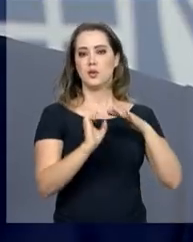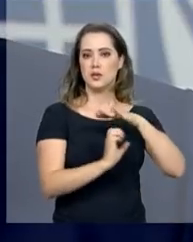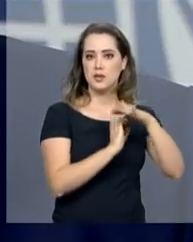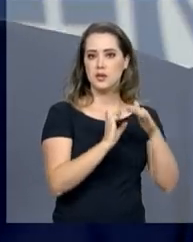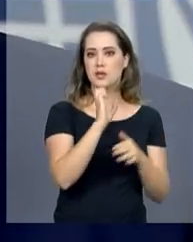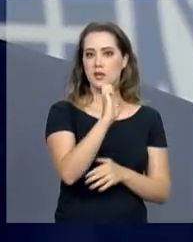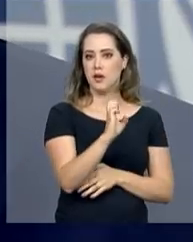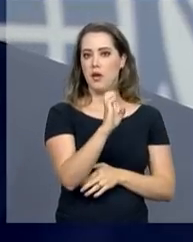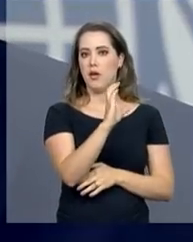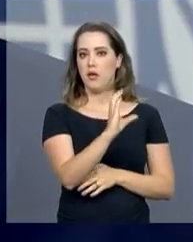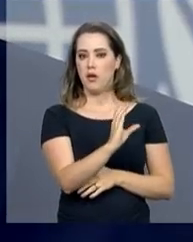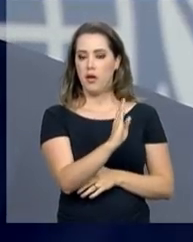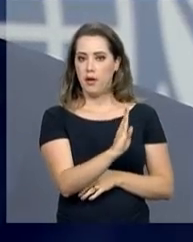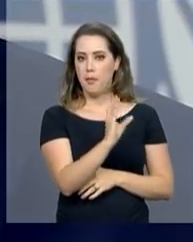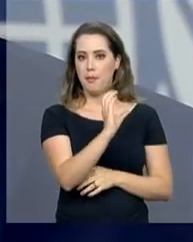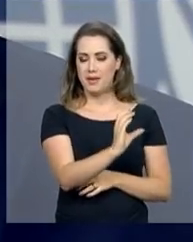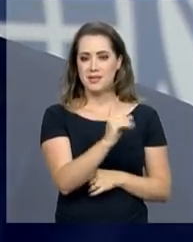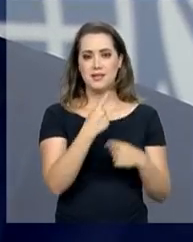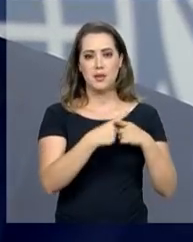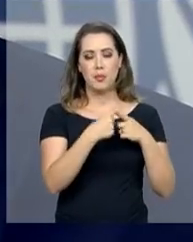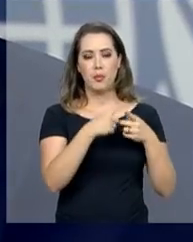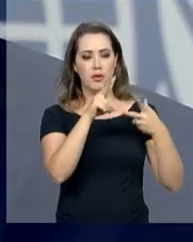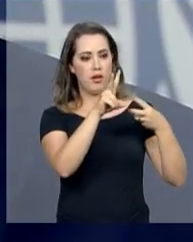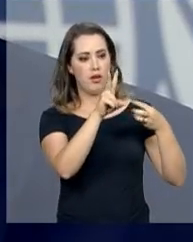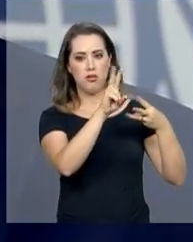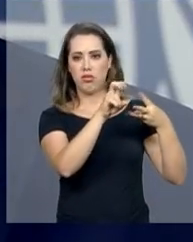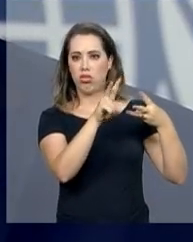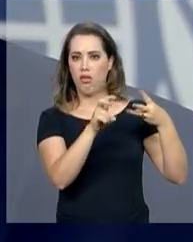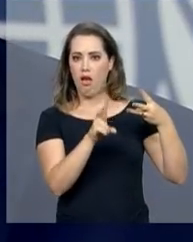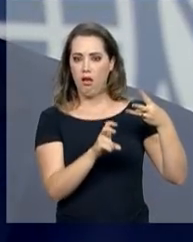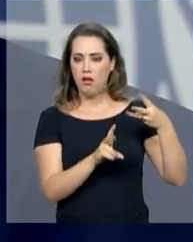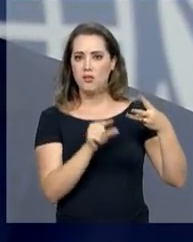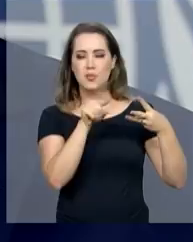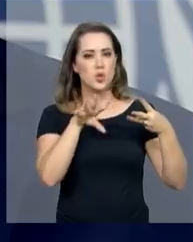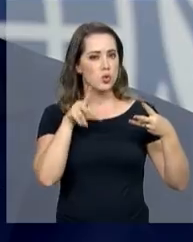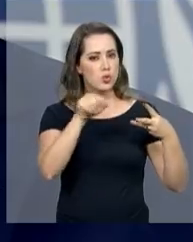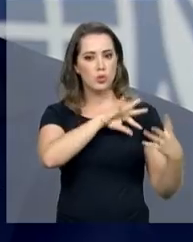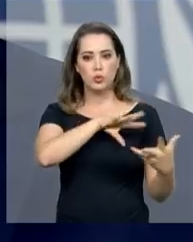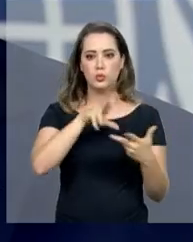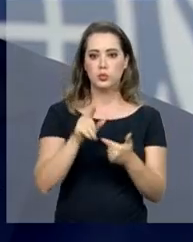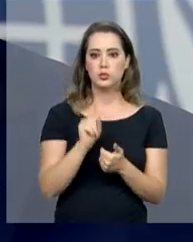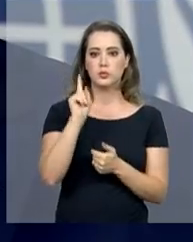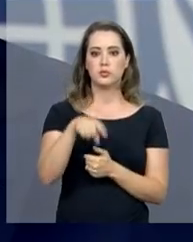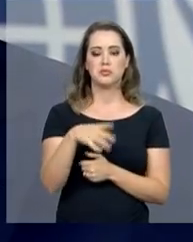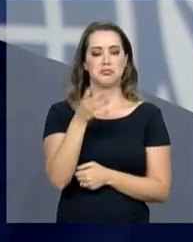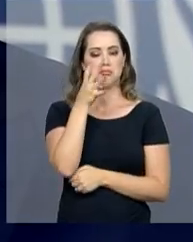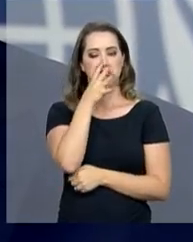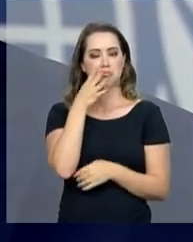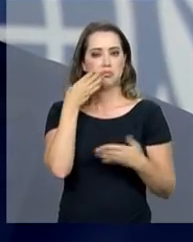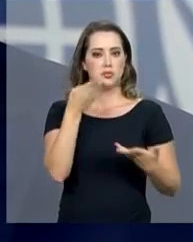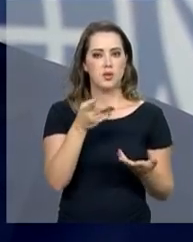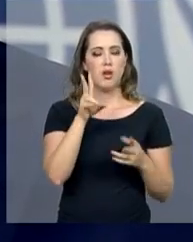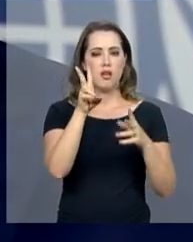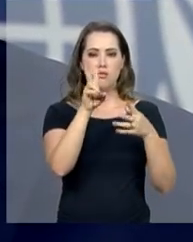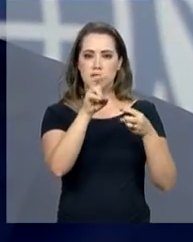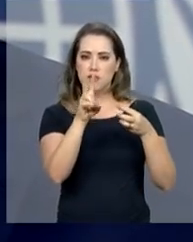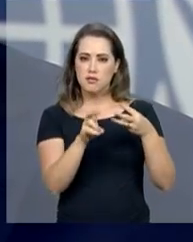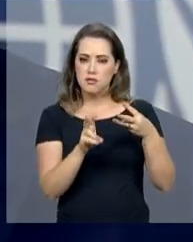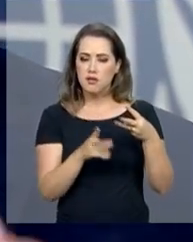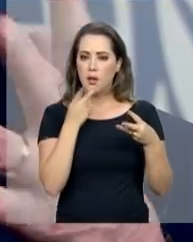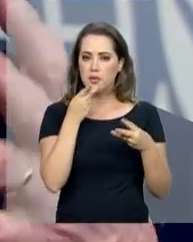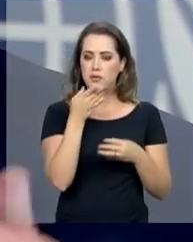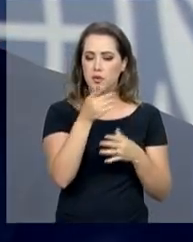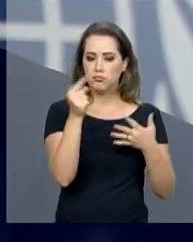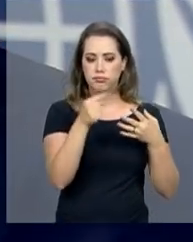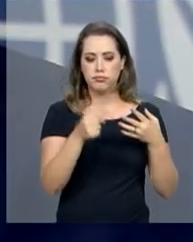mas há porque são temas que afetam praticamente toda a humanidade é uma coisa curiosa e sistemas que você acabou de